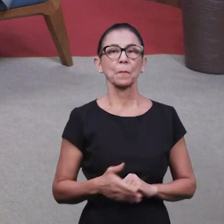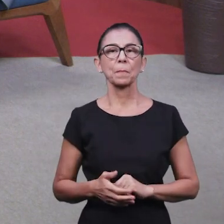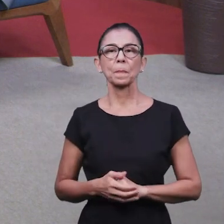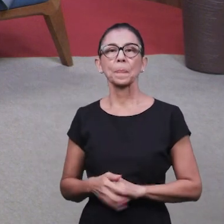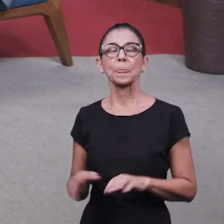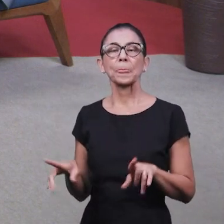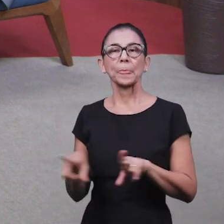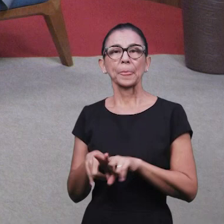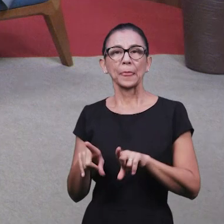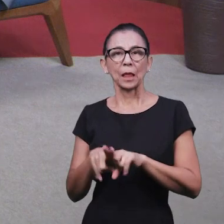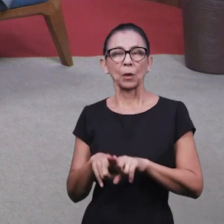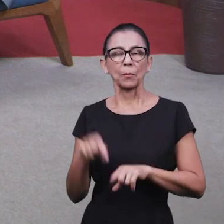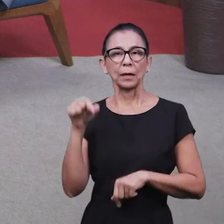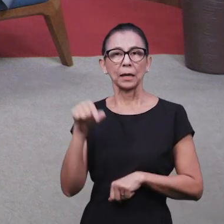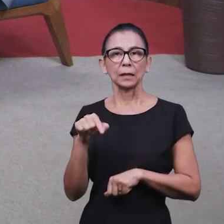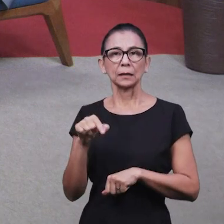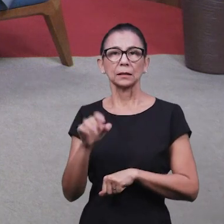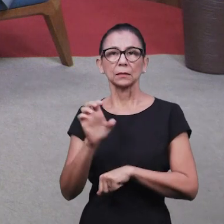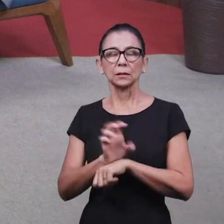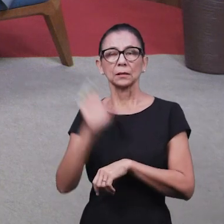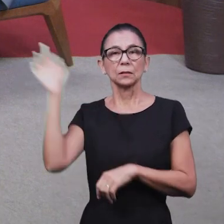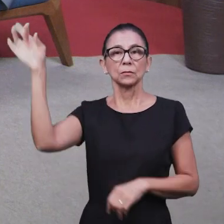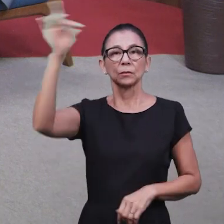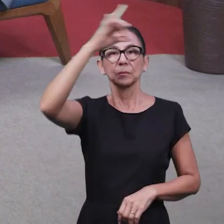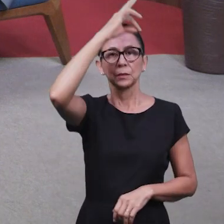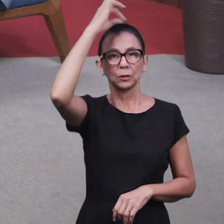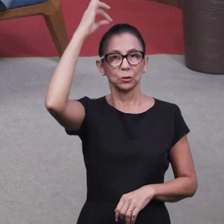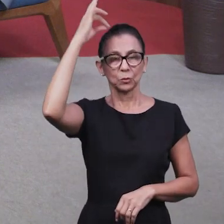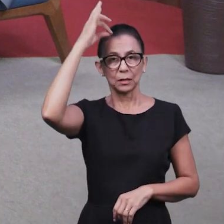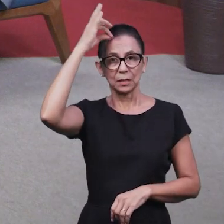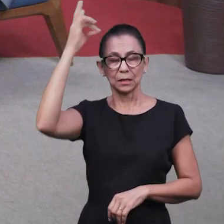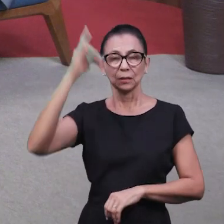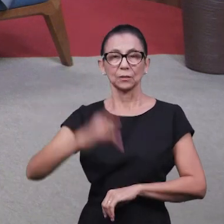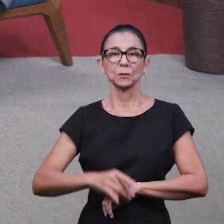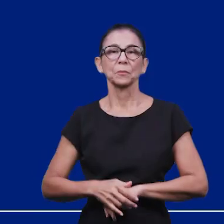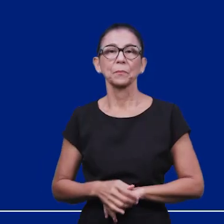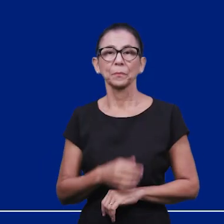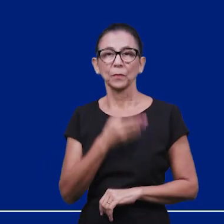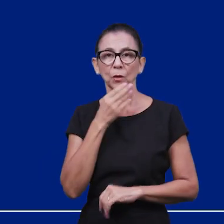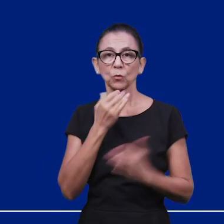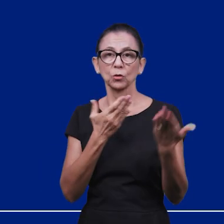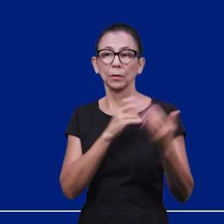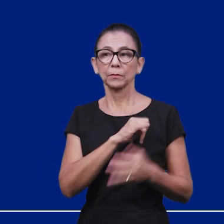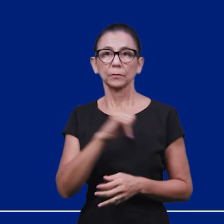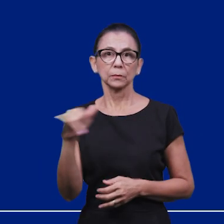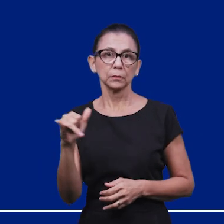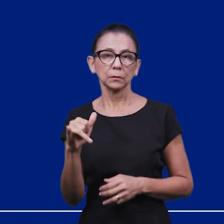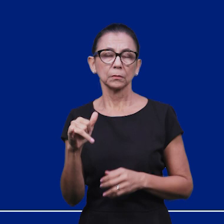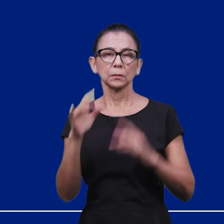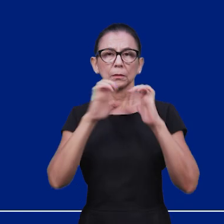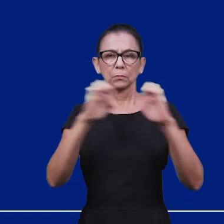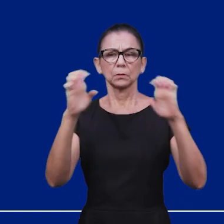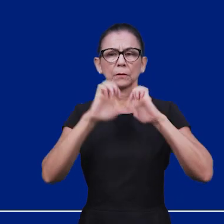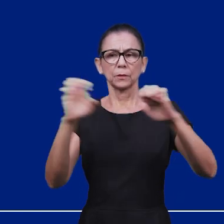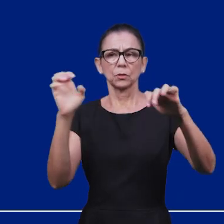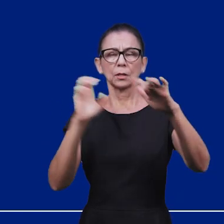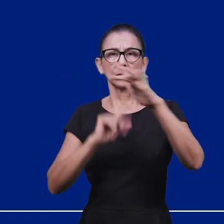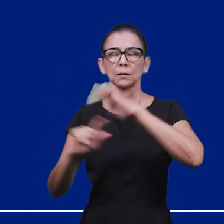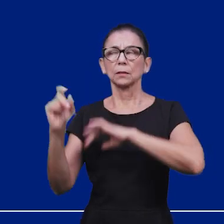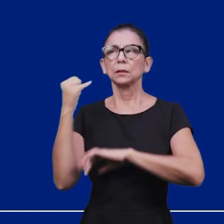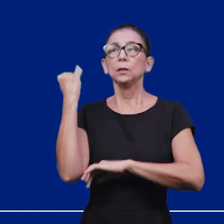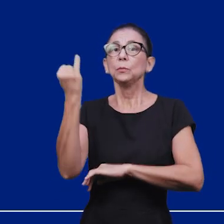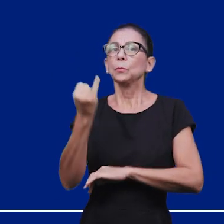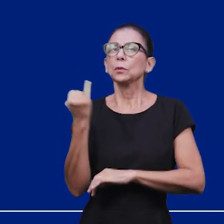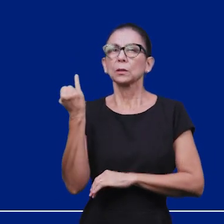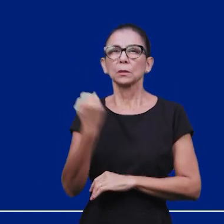por Admar Davi, ele é daqui de Vitória, no estado do Espírito Santo, e ele diz o seguinte: o programa Anunciando o Evangelho Eterno tem sido muito importante para o